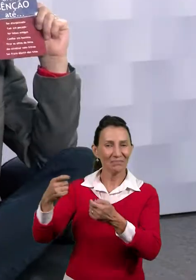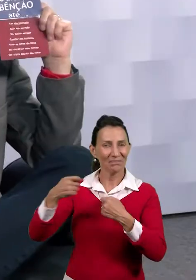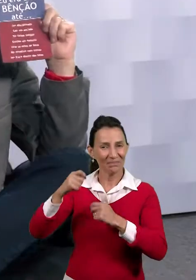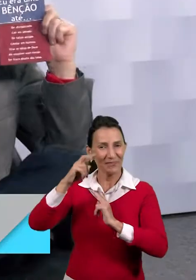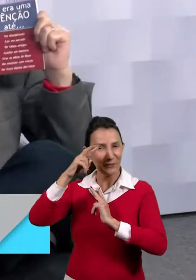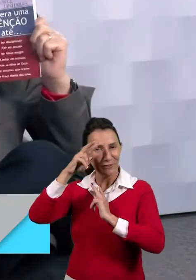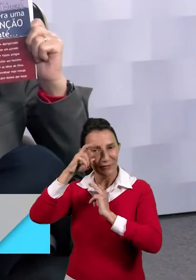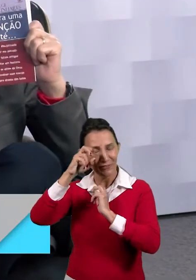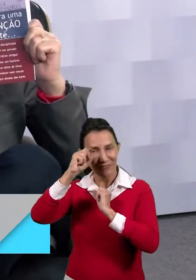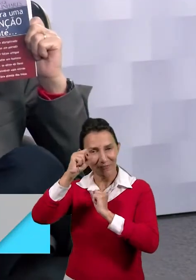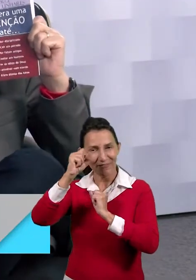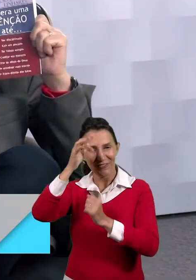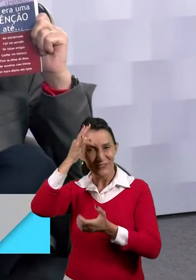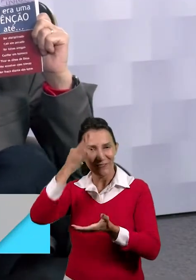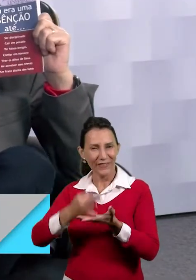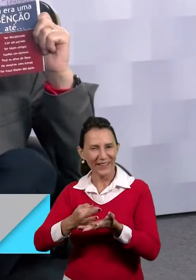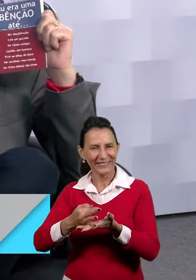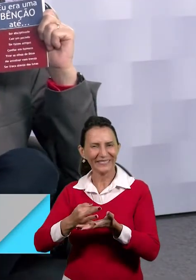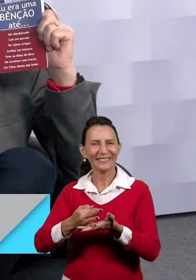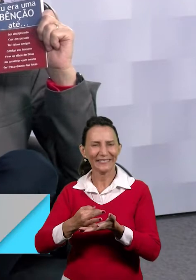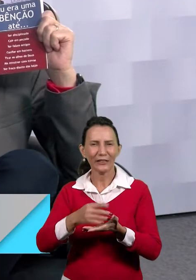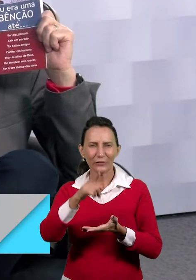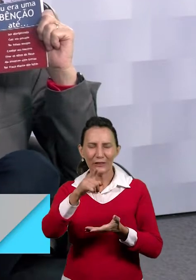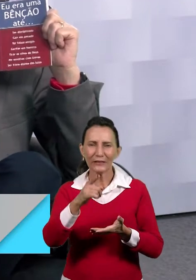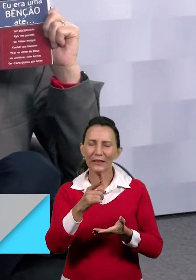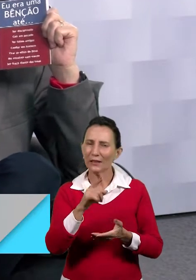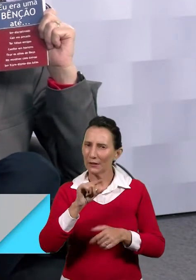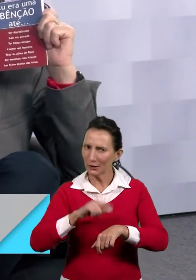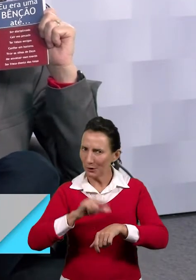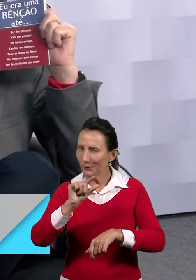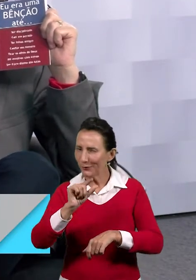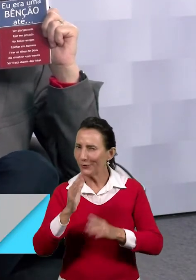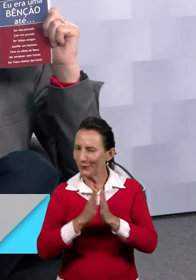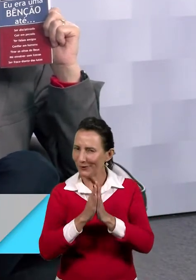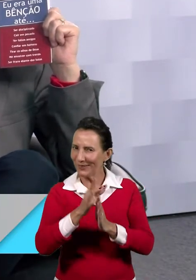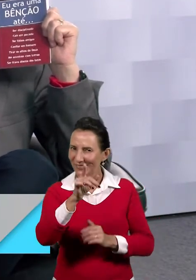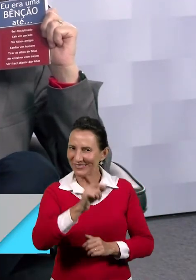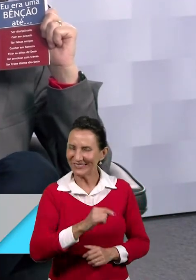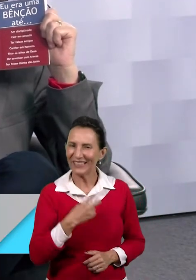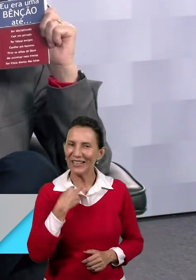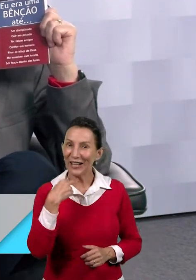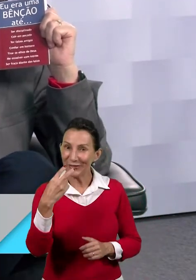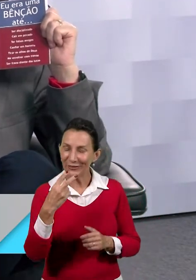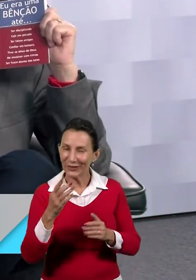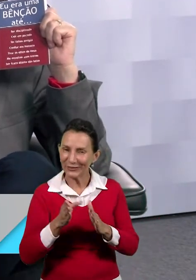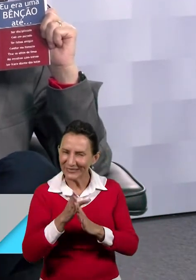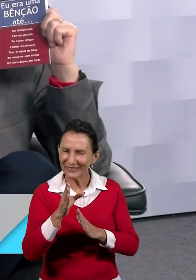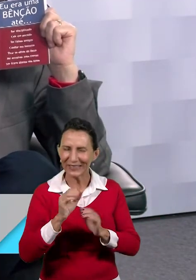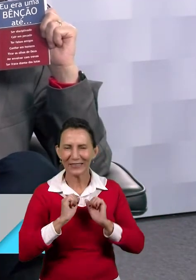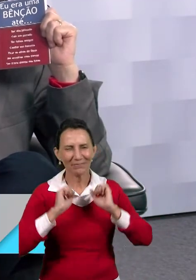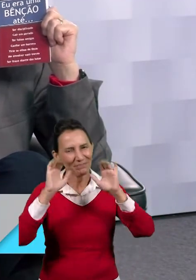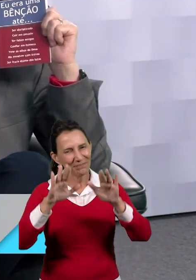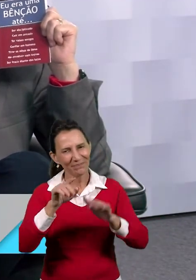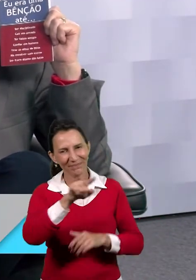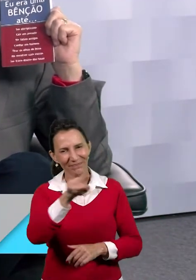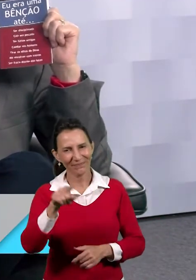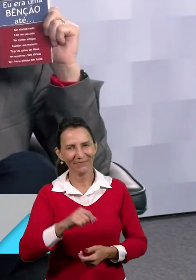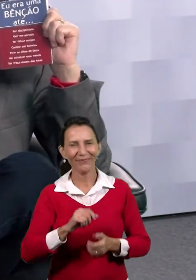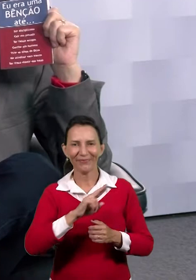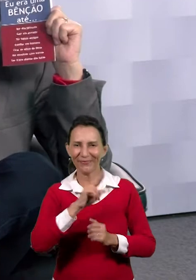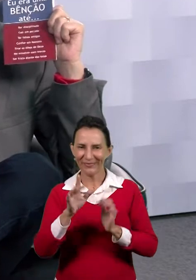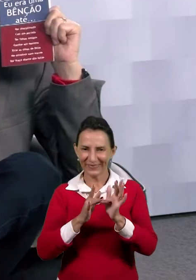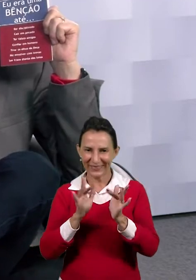você. Chame um amigo e vamos juntos orar. A voz do conselho está aí para abençoar você em nome de